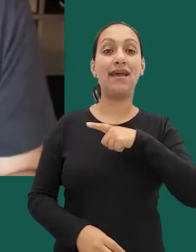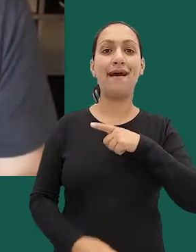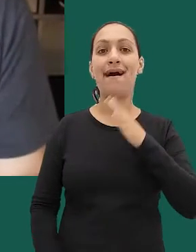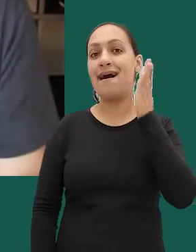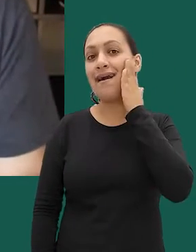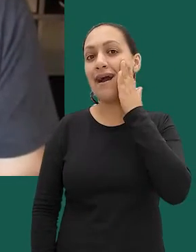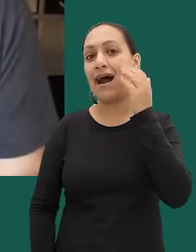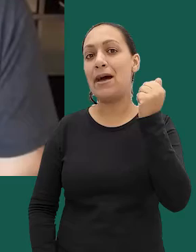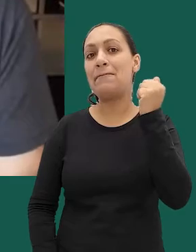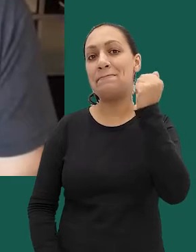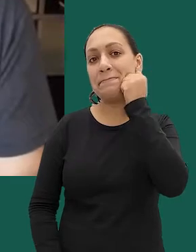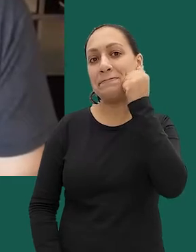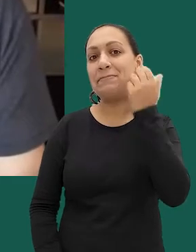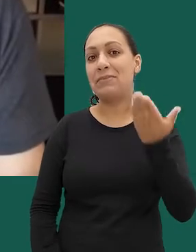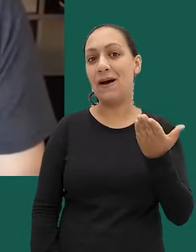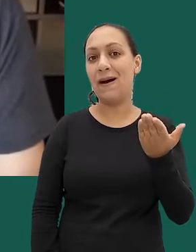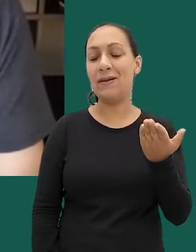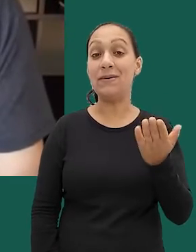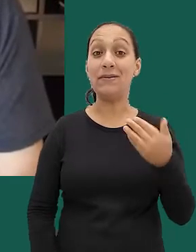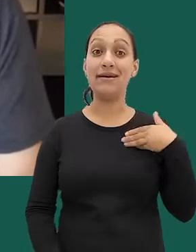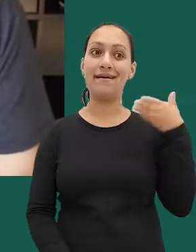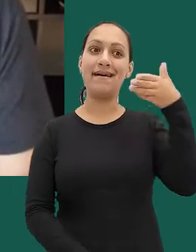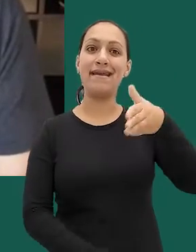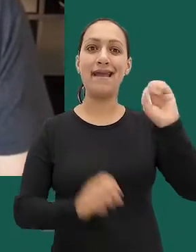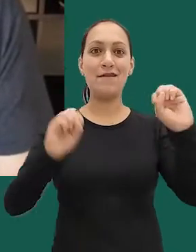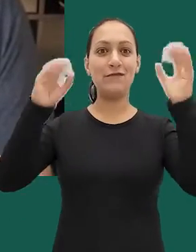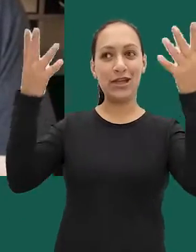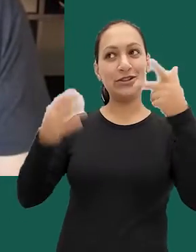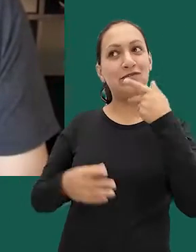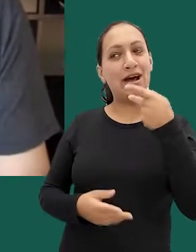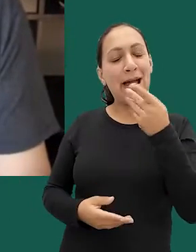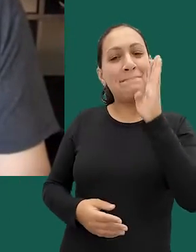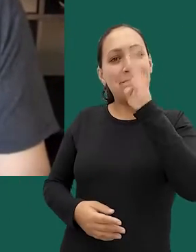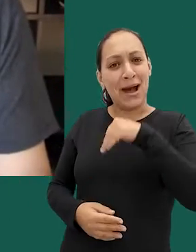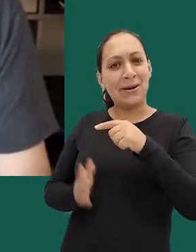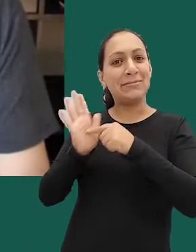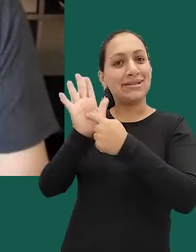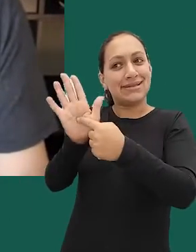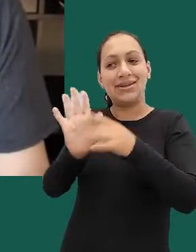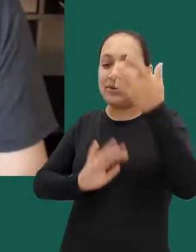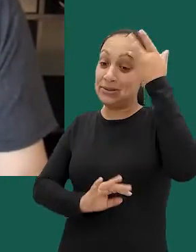pau. Ir num evento, falar mal da apresentadora, eu não sei, mas